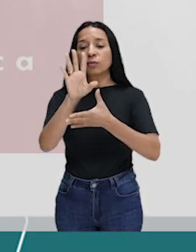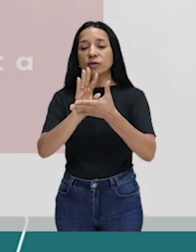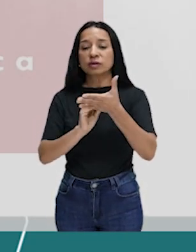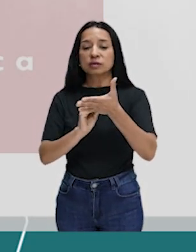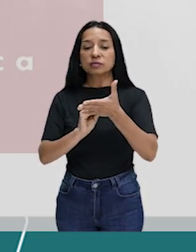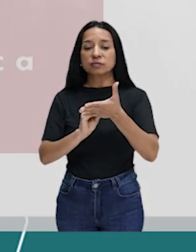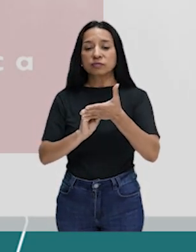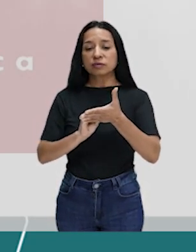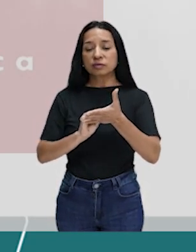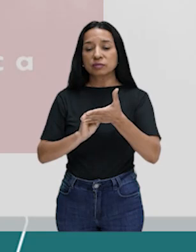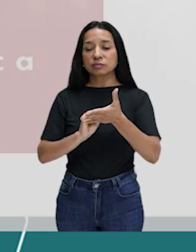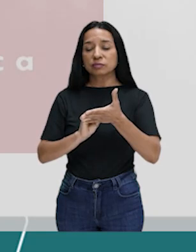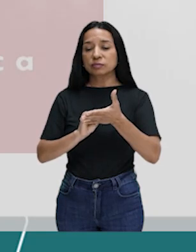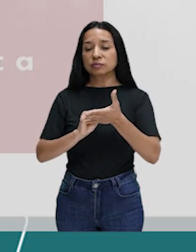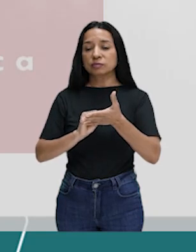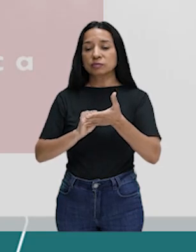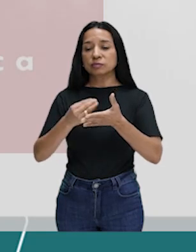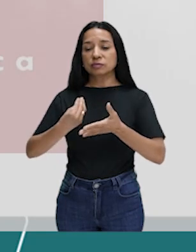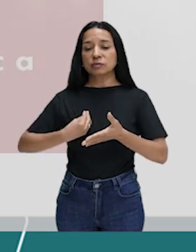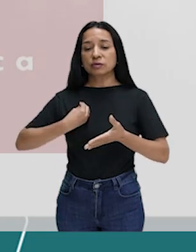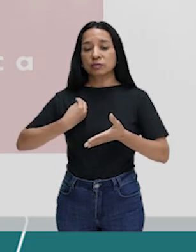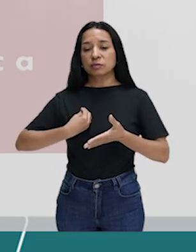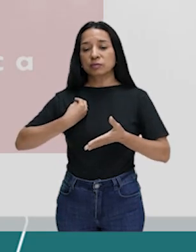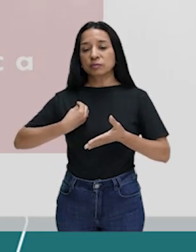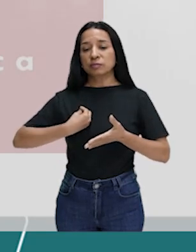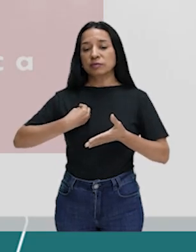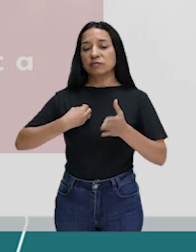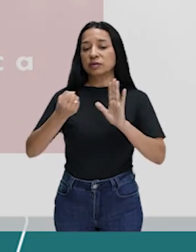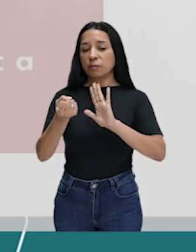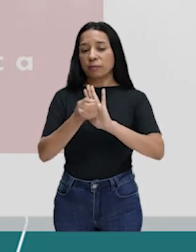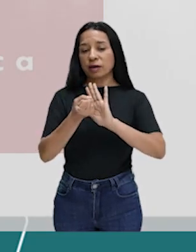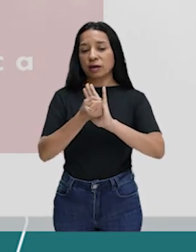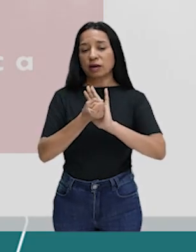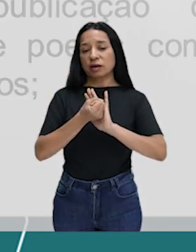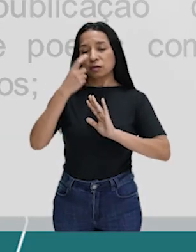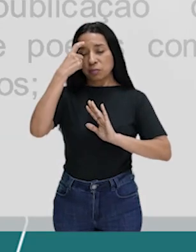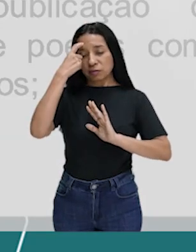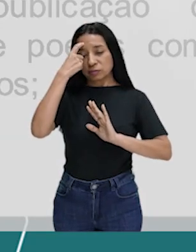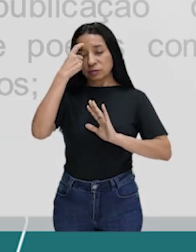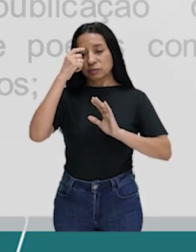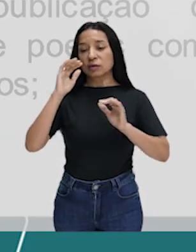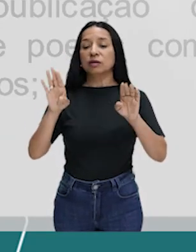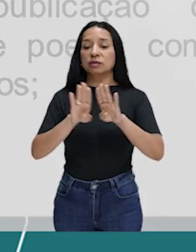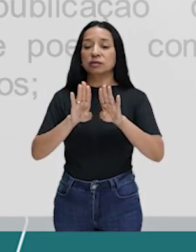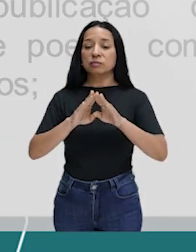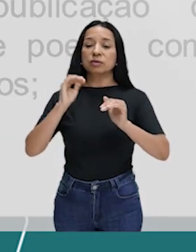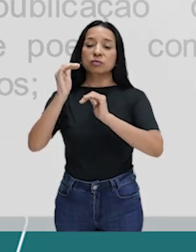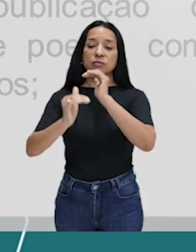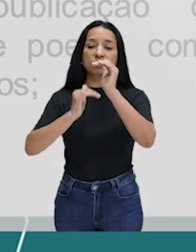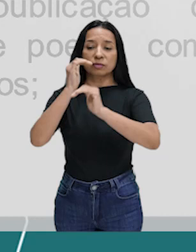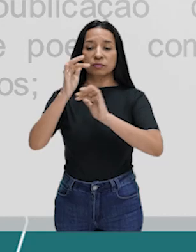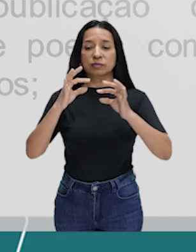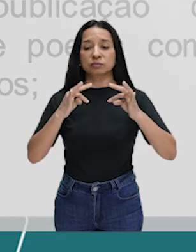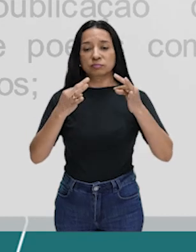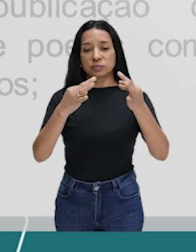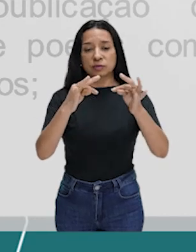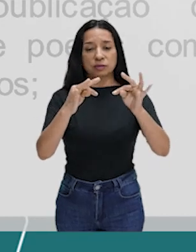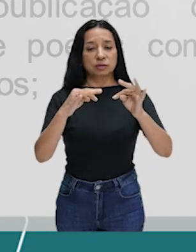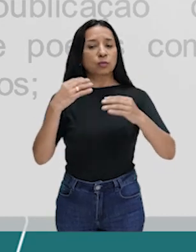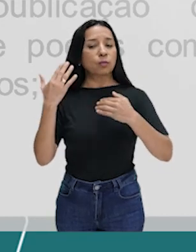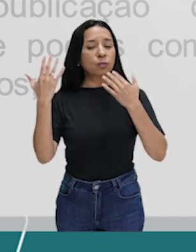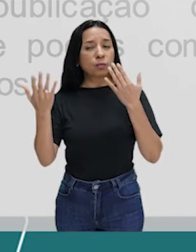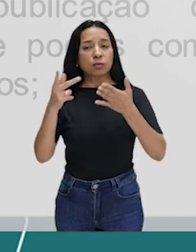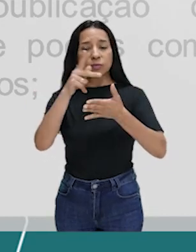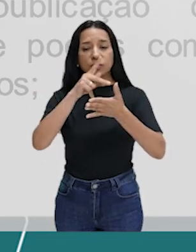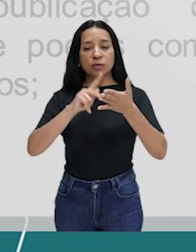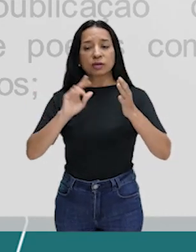pela racionalidade e pelo avanço tecnológico. Claro. Bom, quando que essa